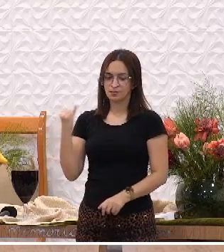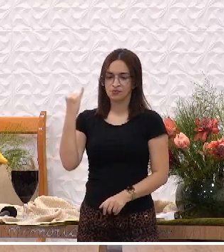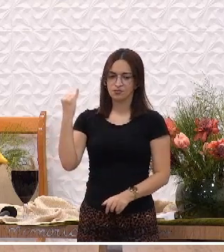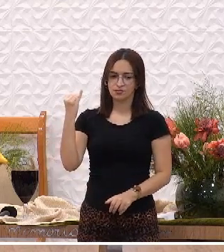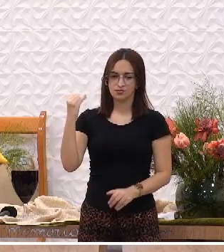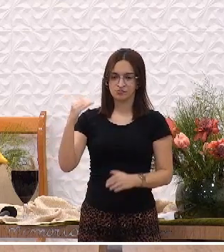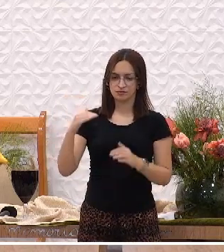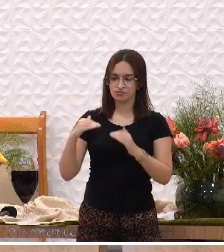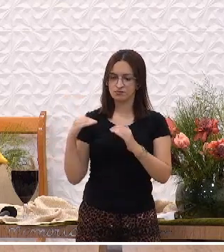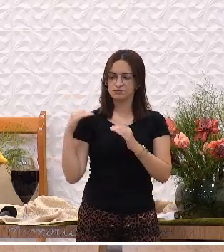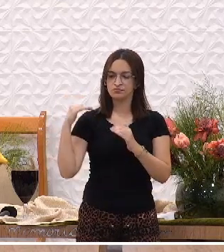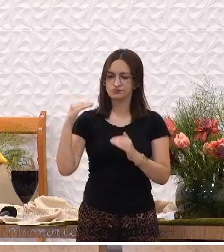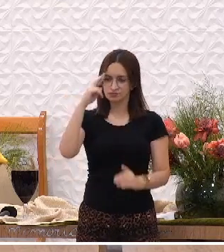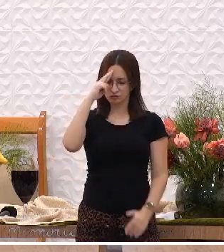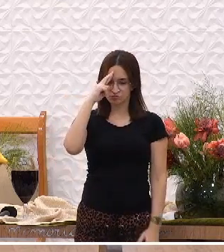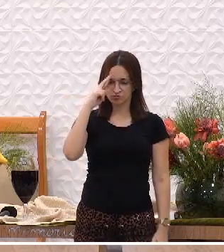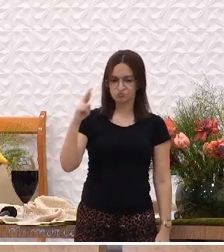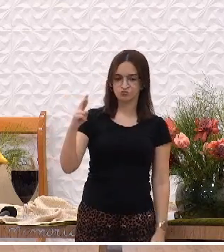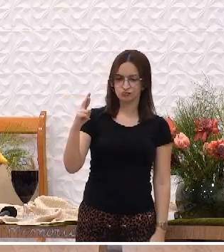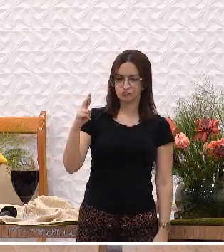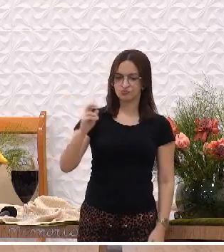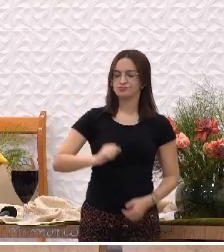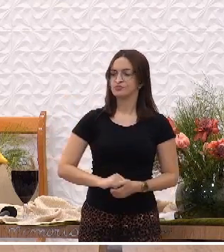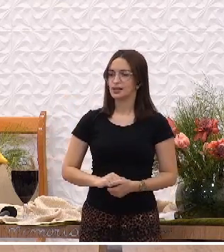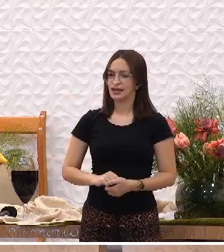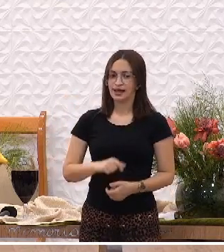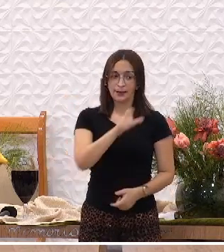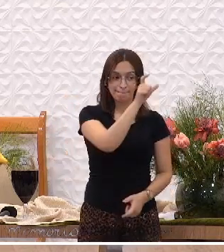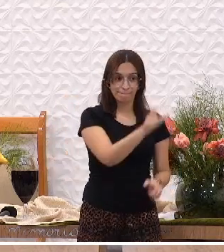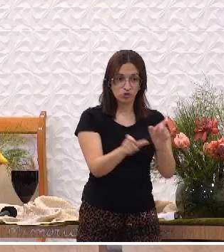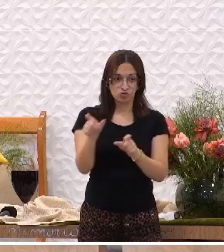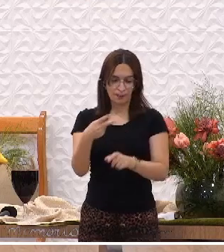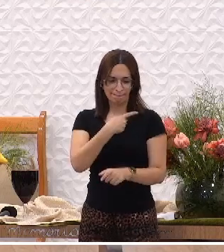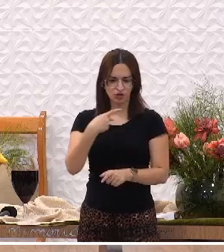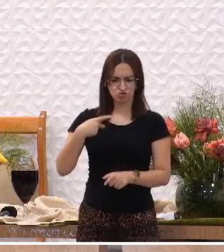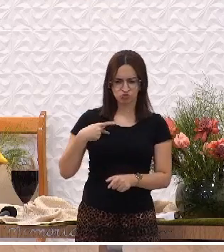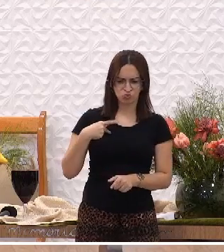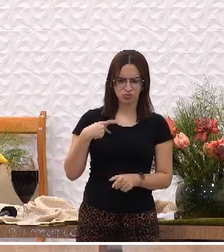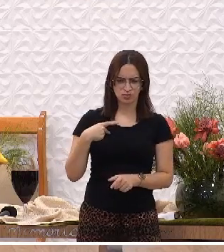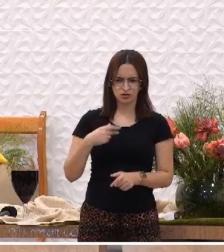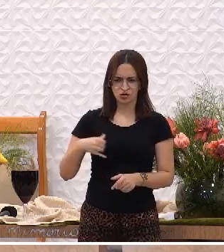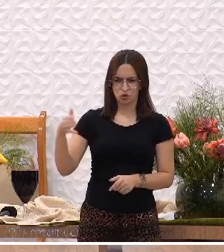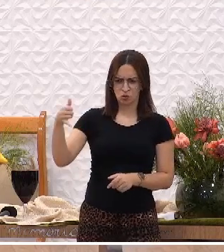nem autoridade para tomar decisões de coisas que a Bíblia proíbe. E que eles também devem